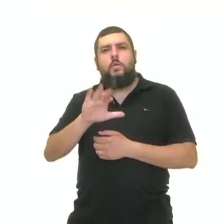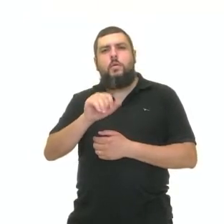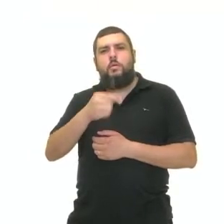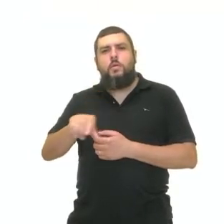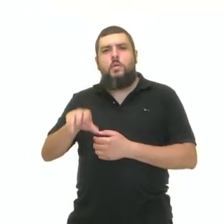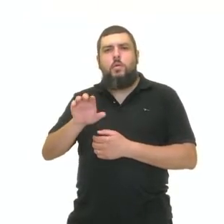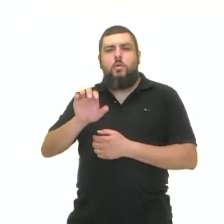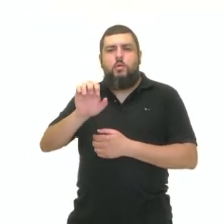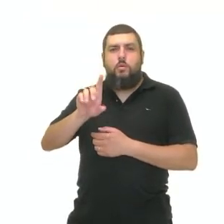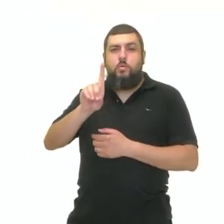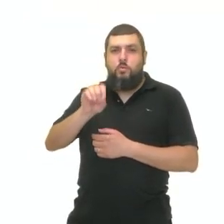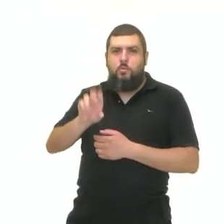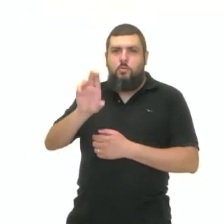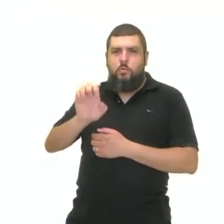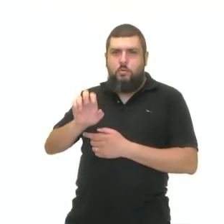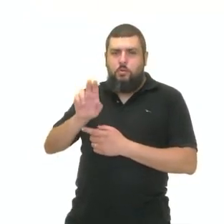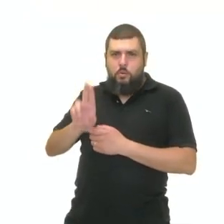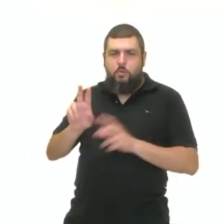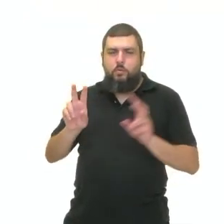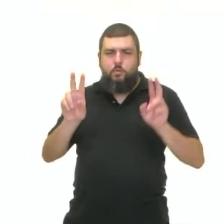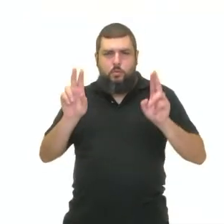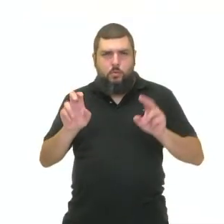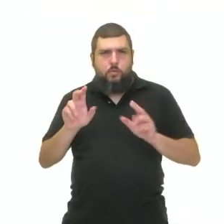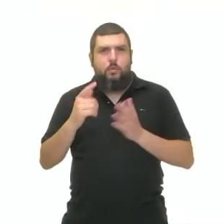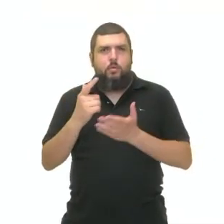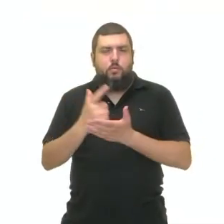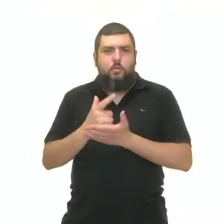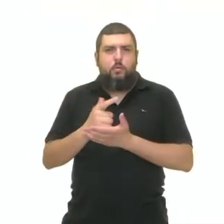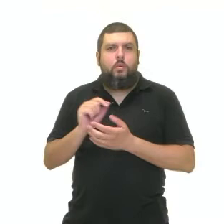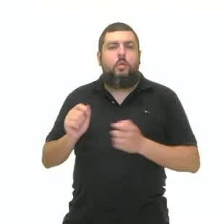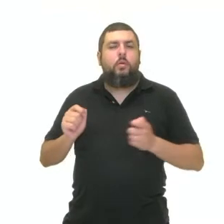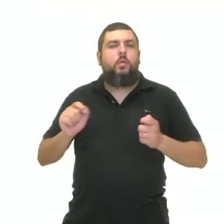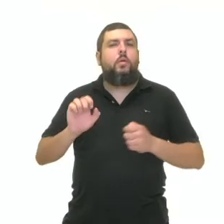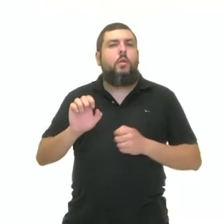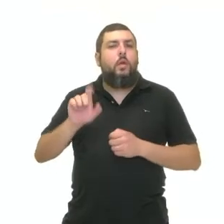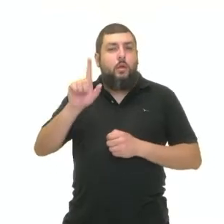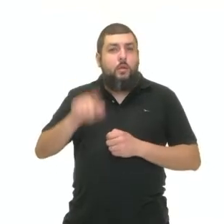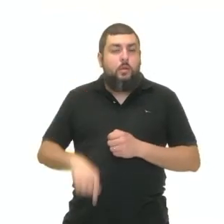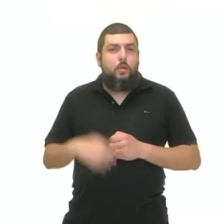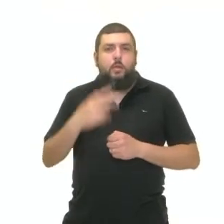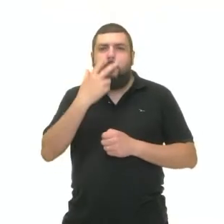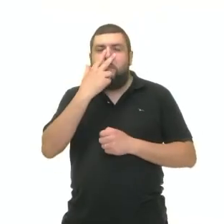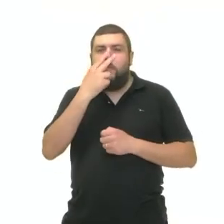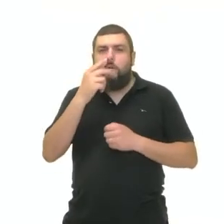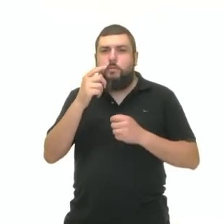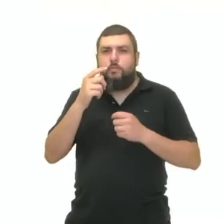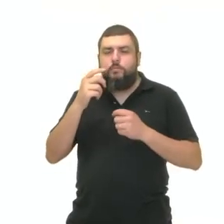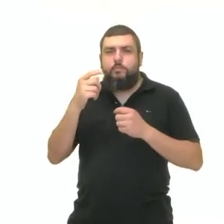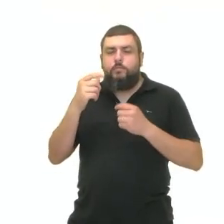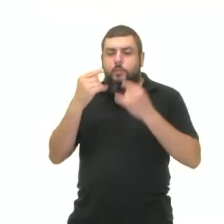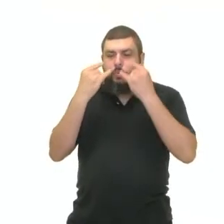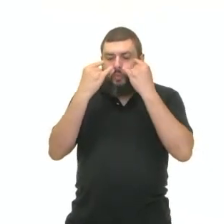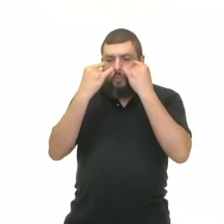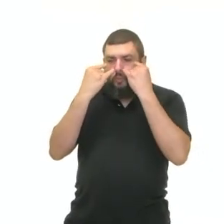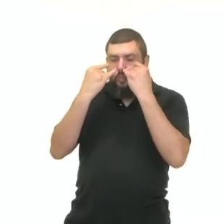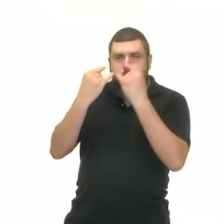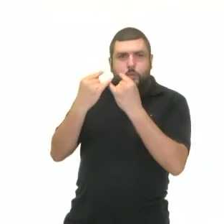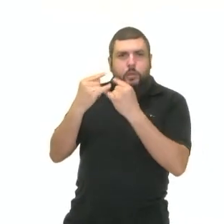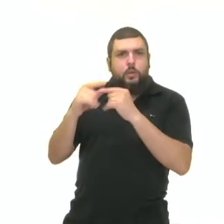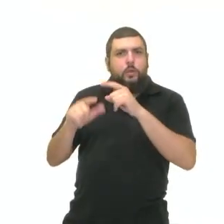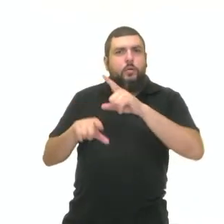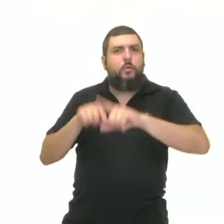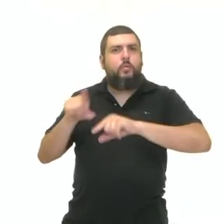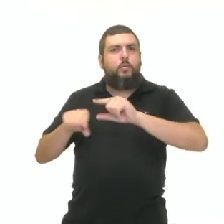o que ocorre na internet, que induz o indivíduo a ter um comportamento alienado. Perceba que aqui, eu já estou